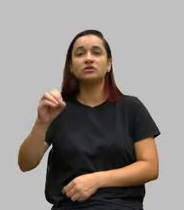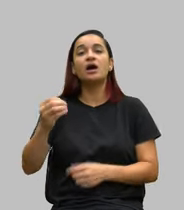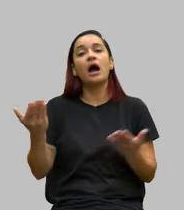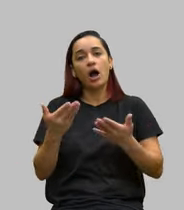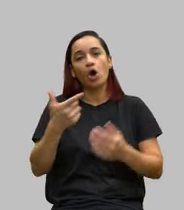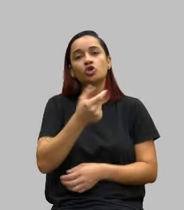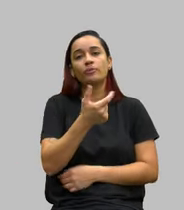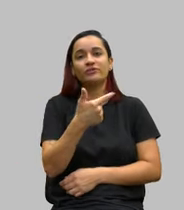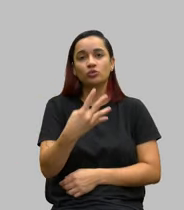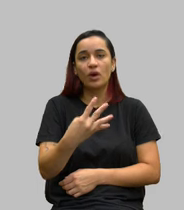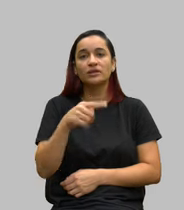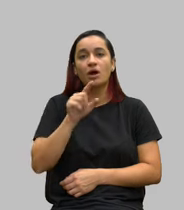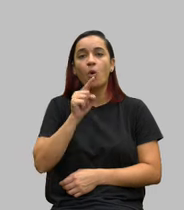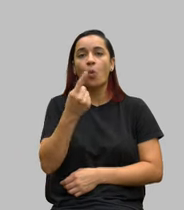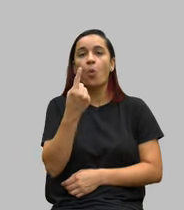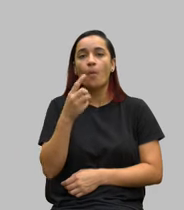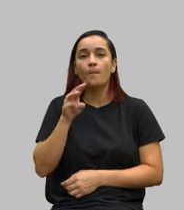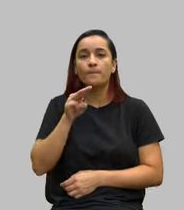R